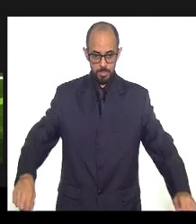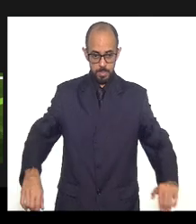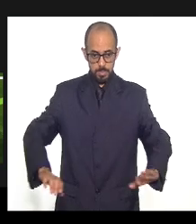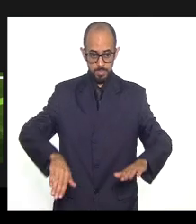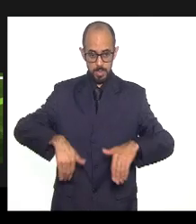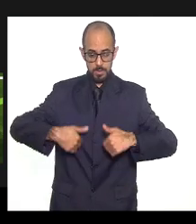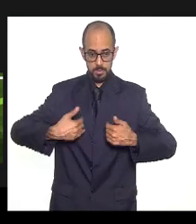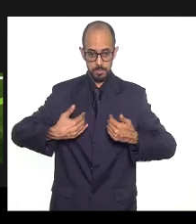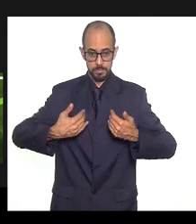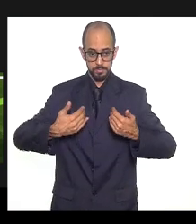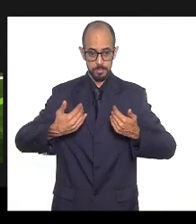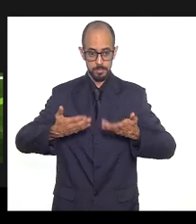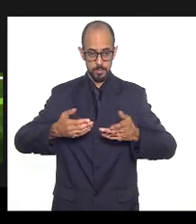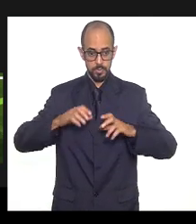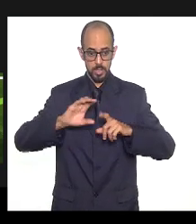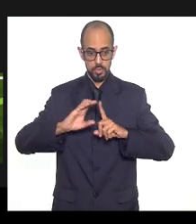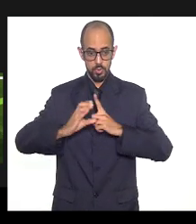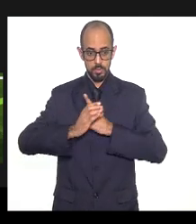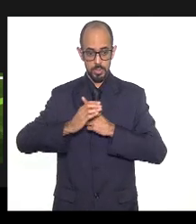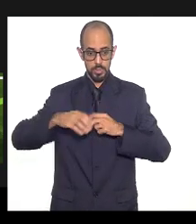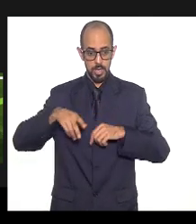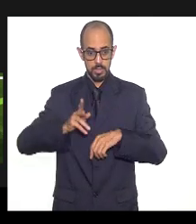Fórum de comunidade tradicional